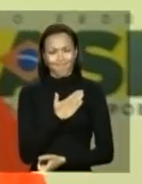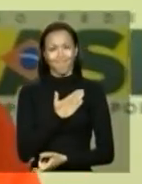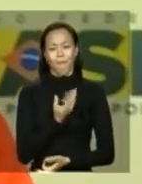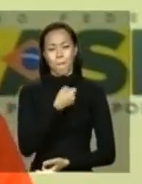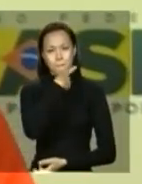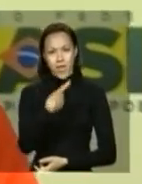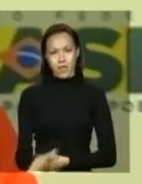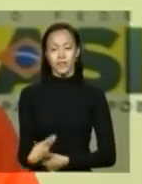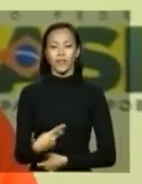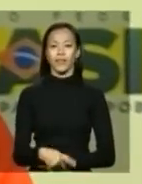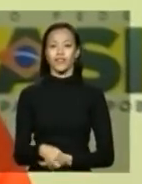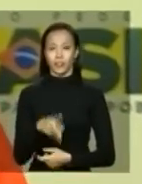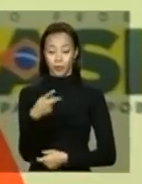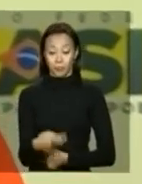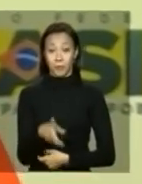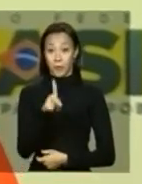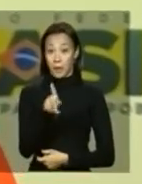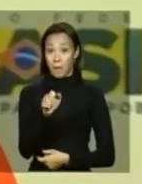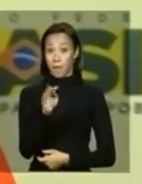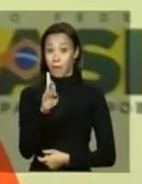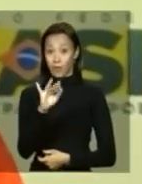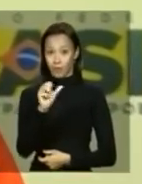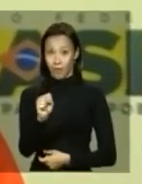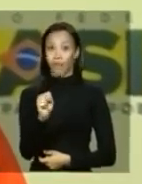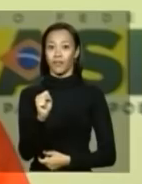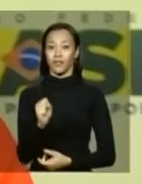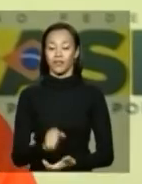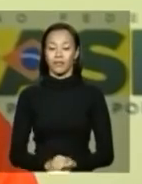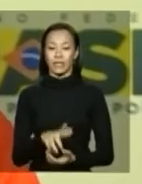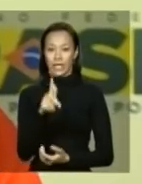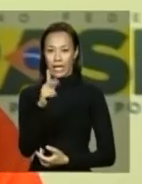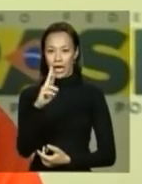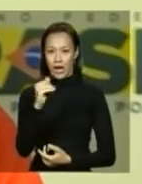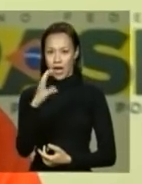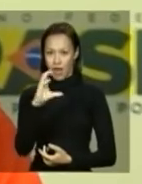da Petrobras, Maria da Graça Foster.